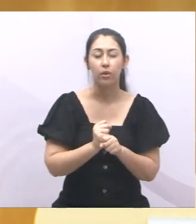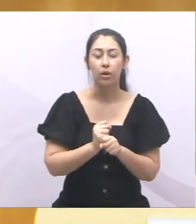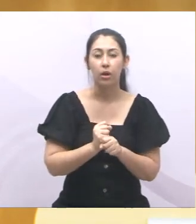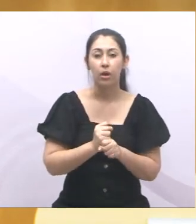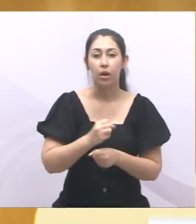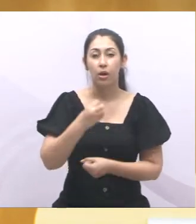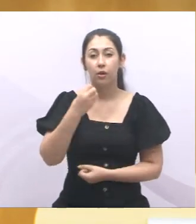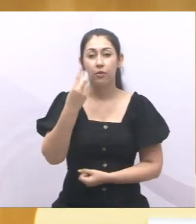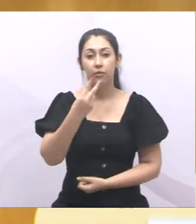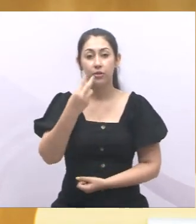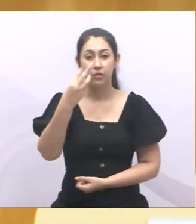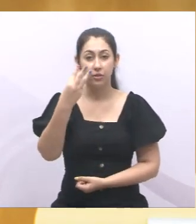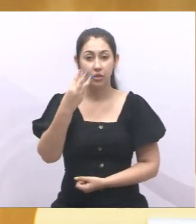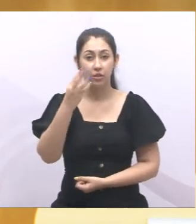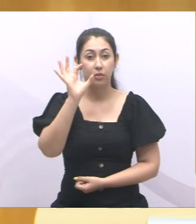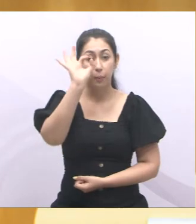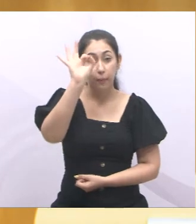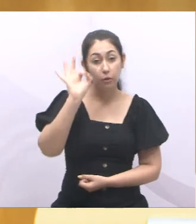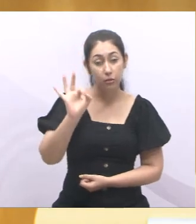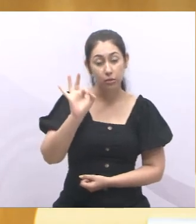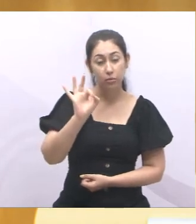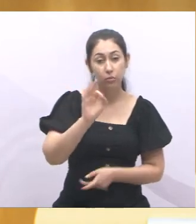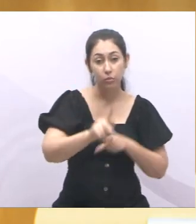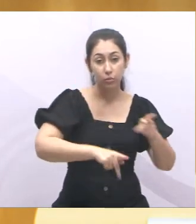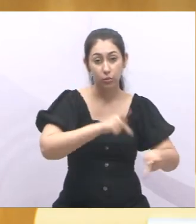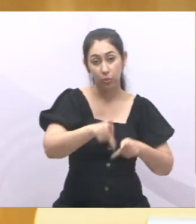23% da nossa população.